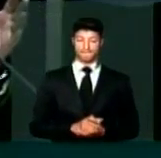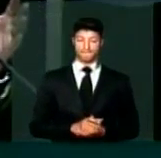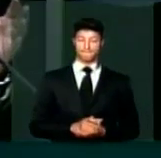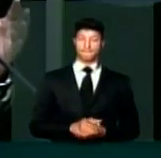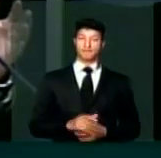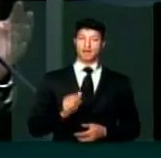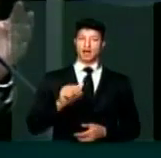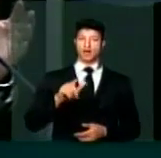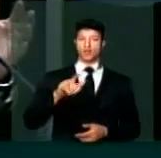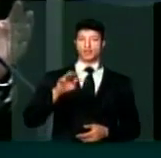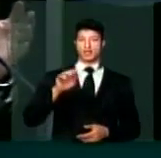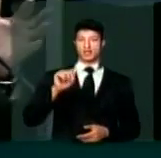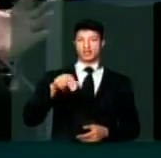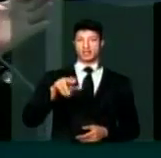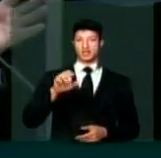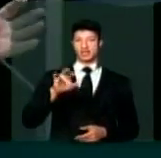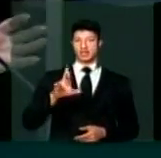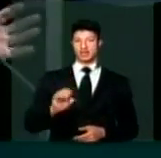altaneiro,